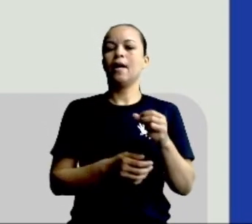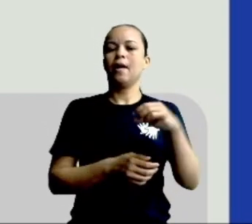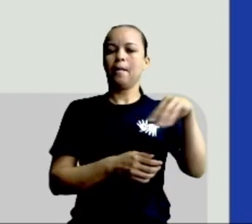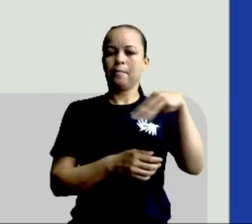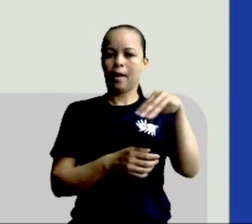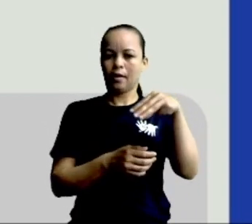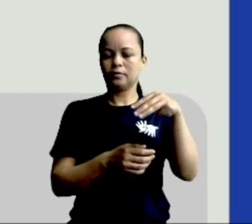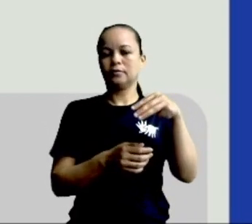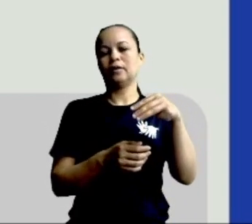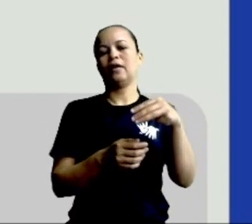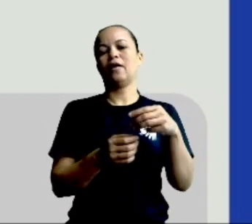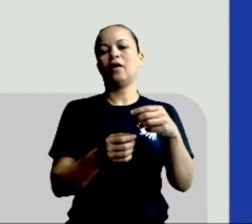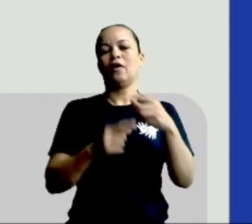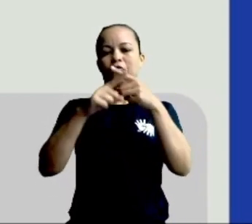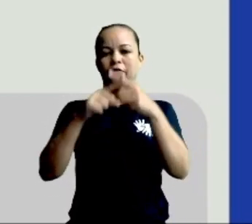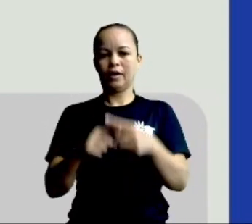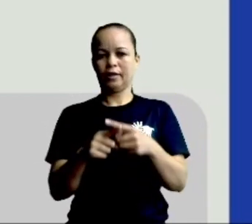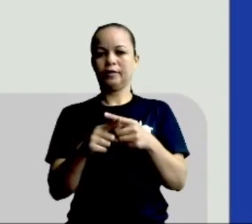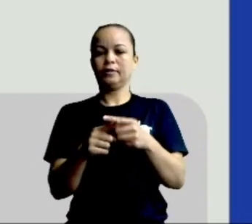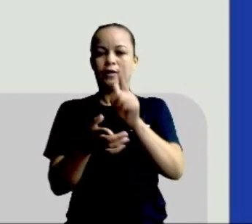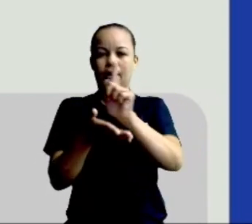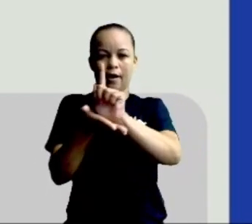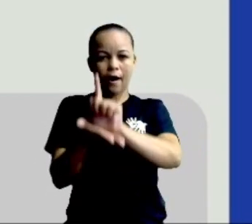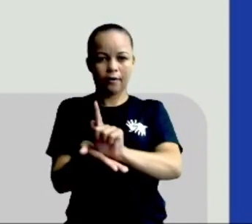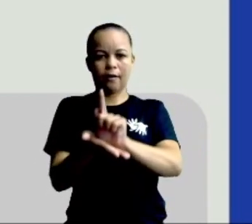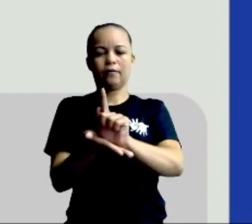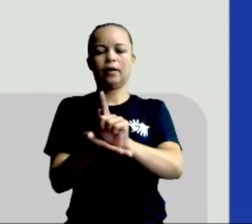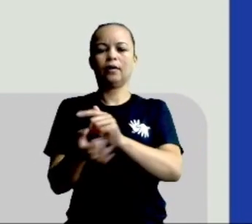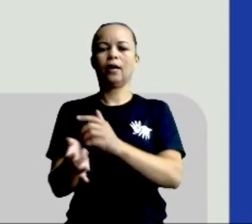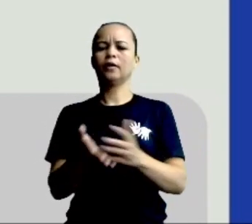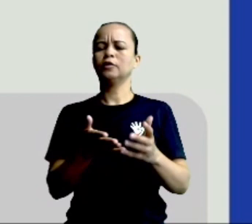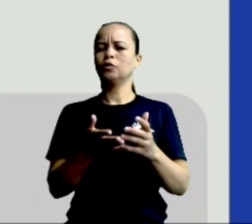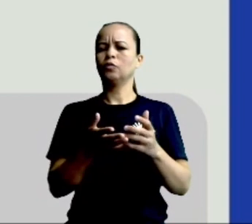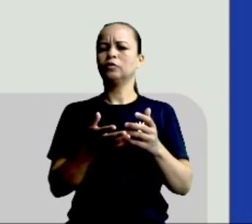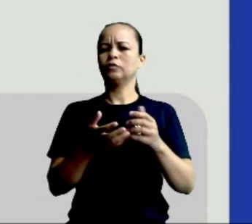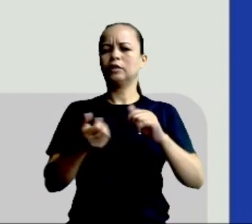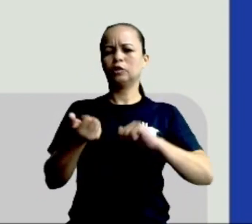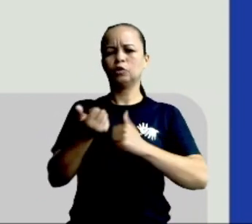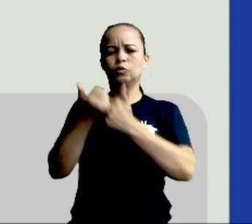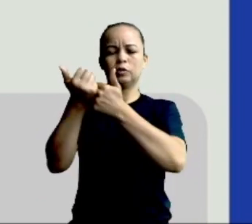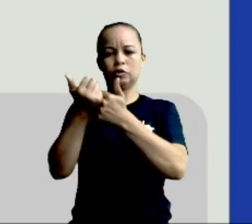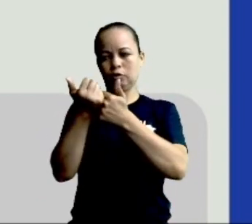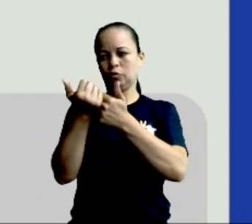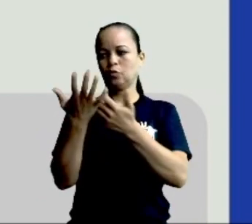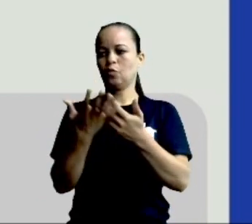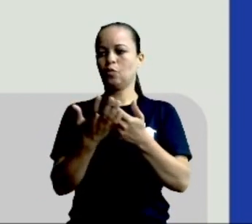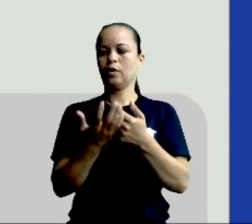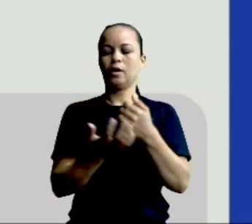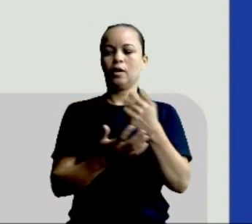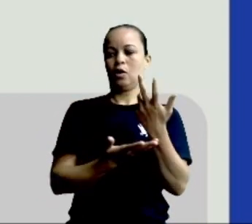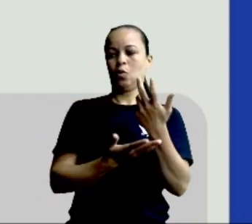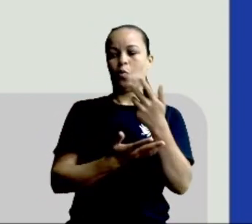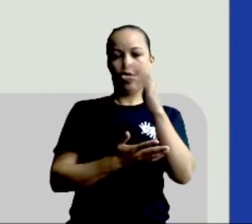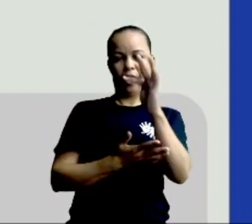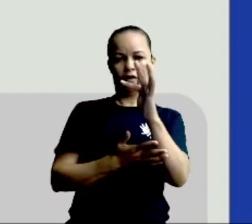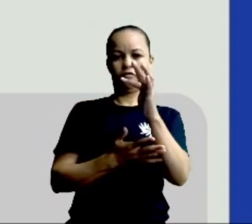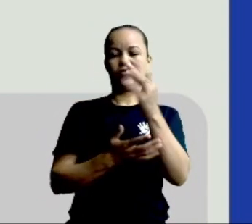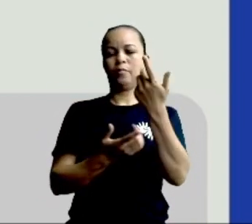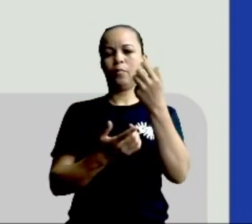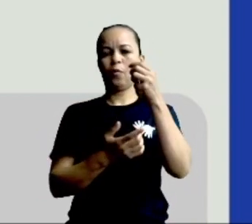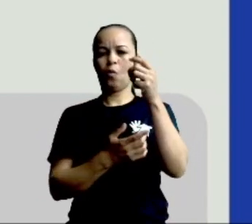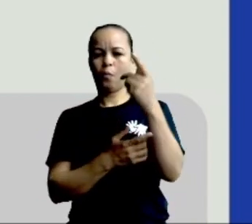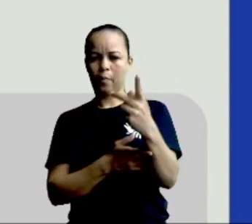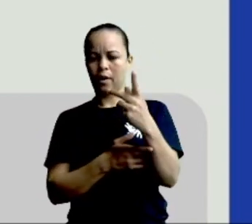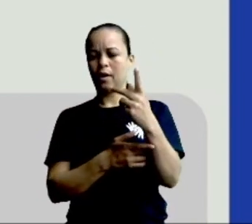Então, quando você substitui esse peso, esse P, por M vezes G, na fórmula de trabalho, você tem a seguinte